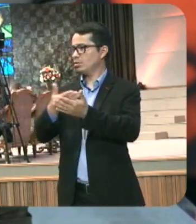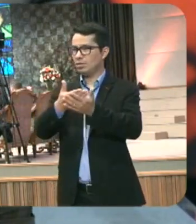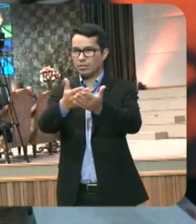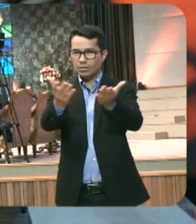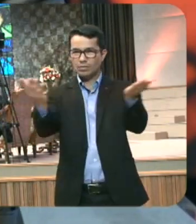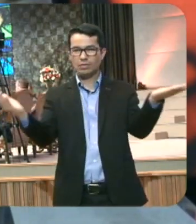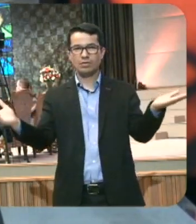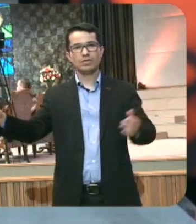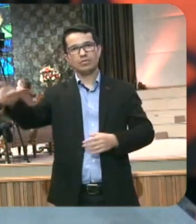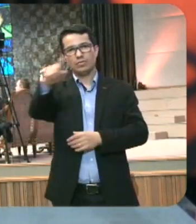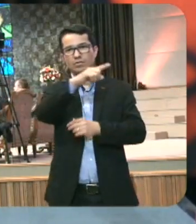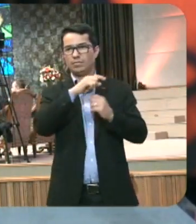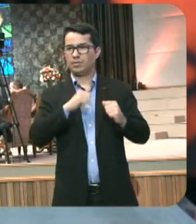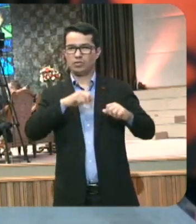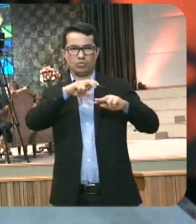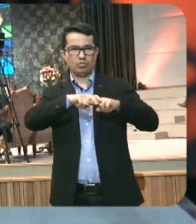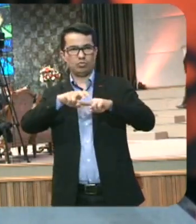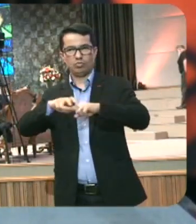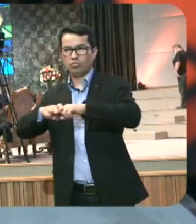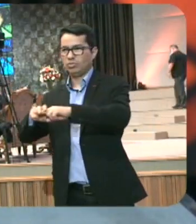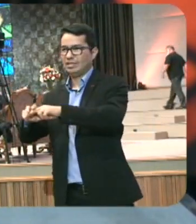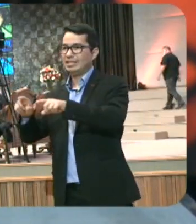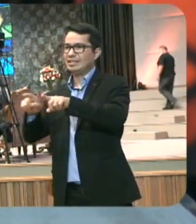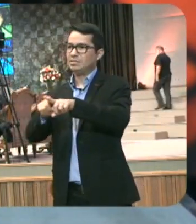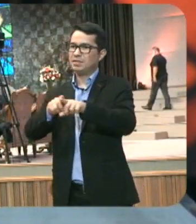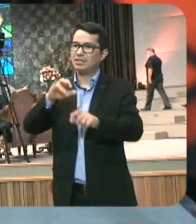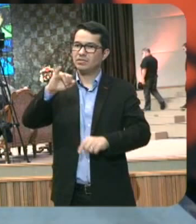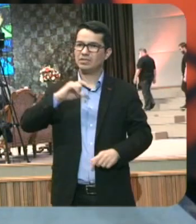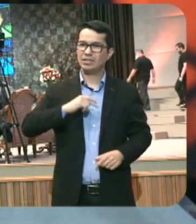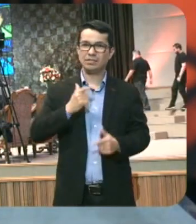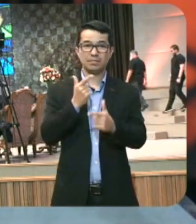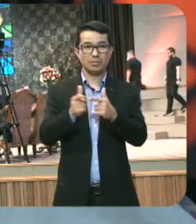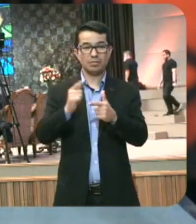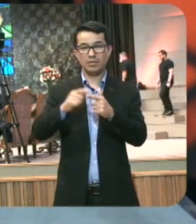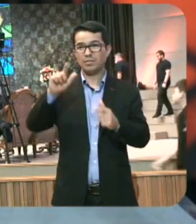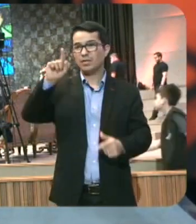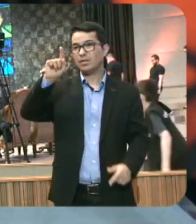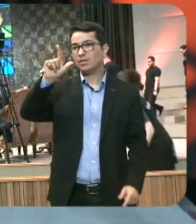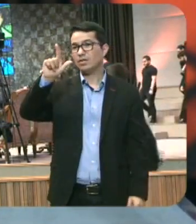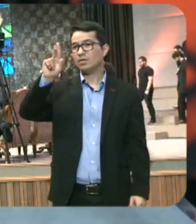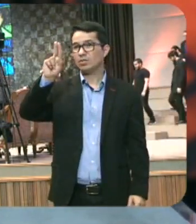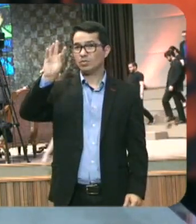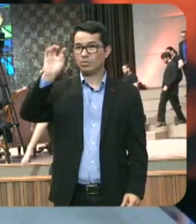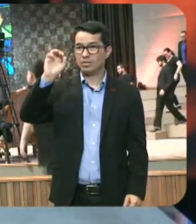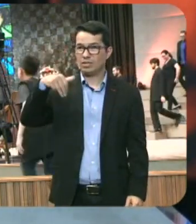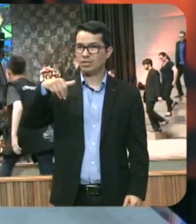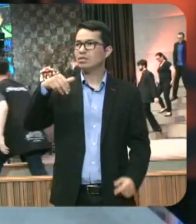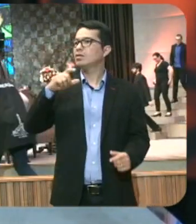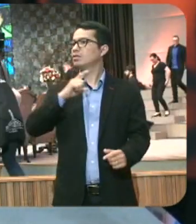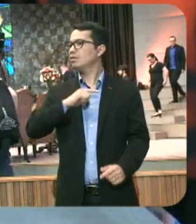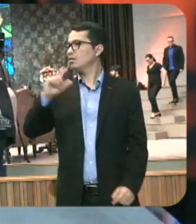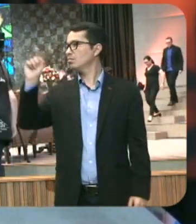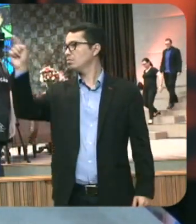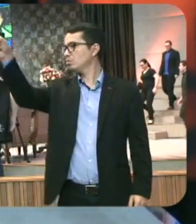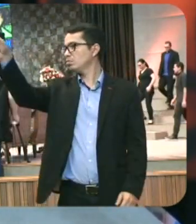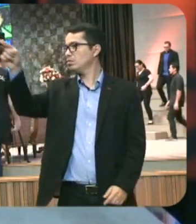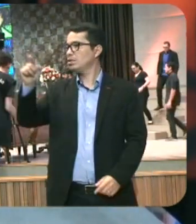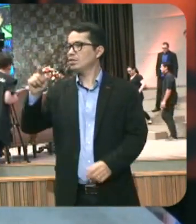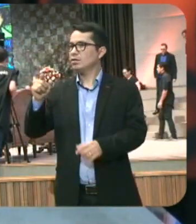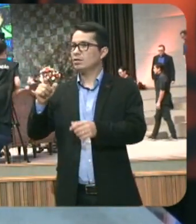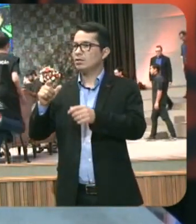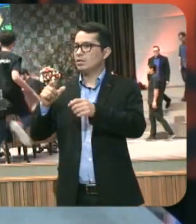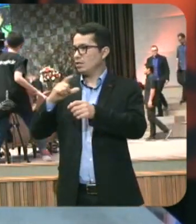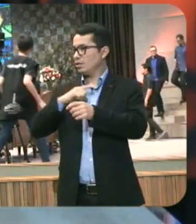se assentando. Se tem alguém que é intolerante a glúten, então aqui bem no